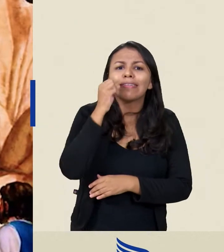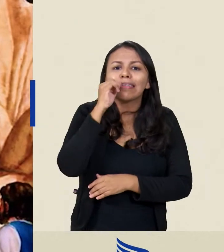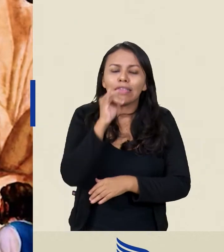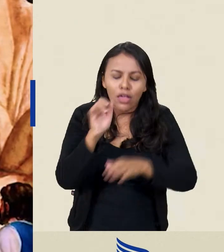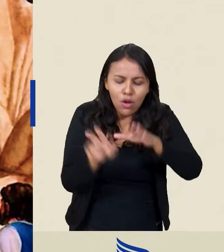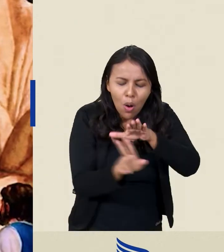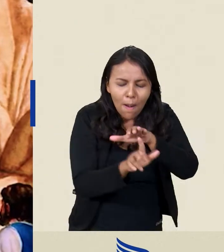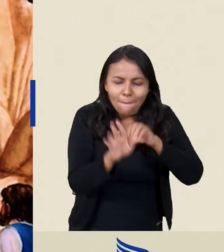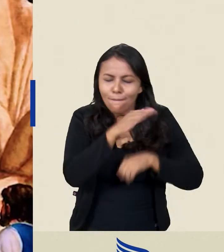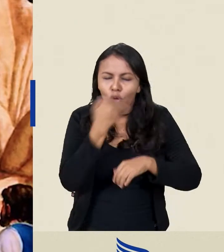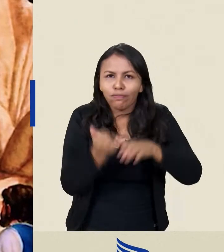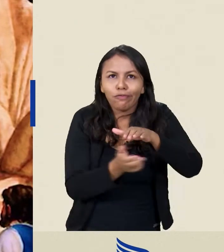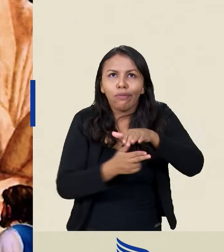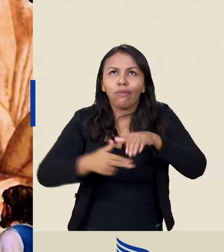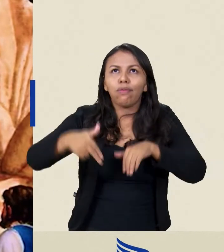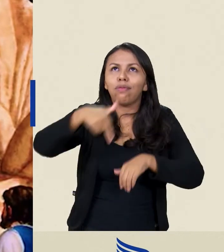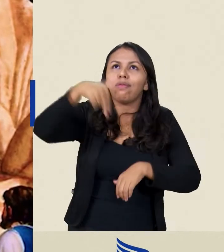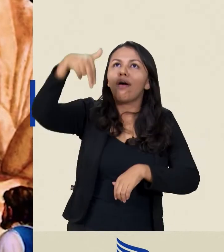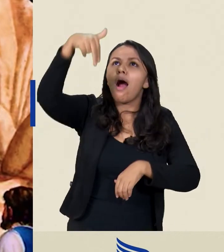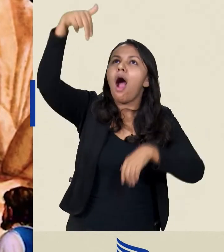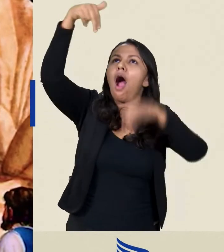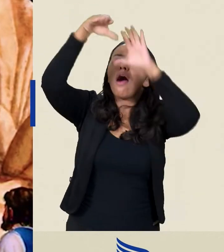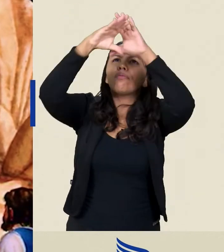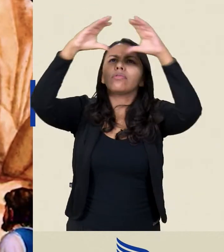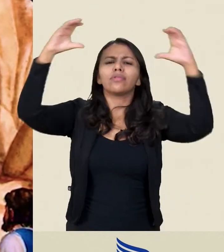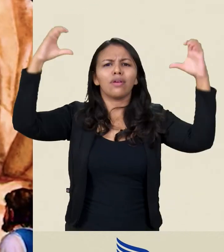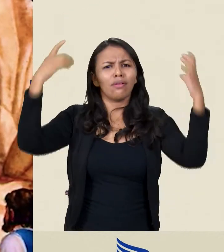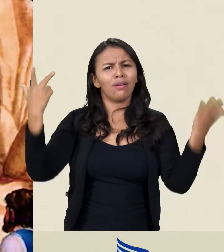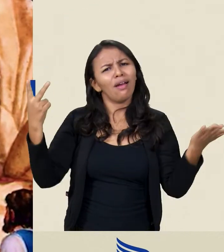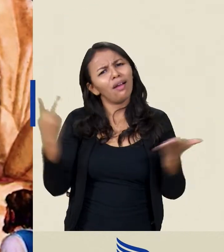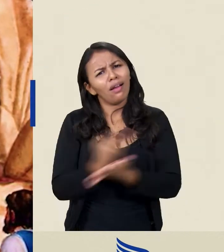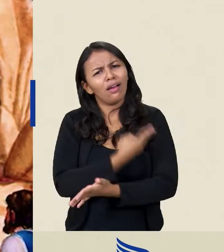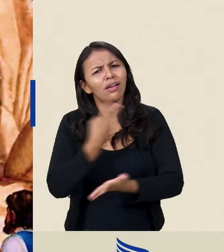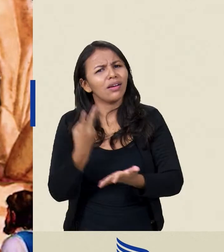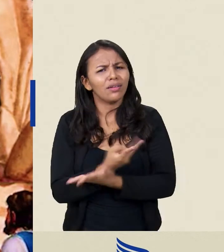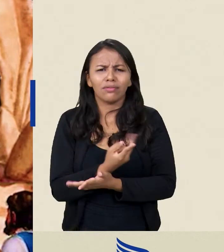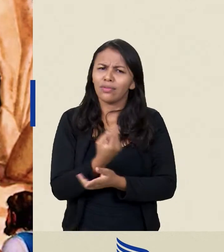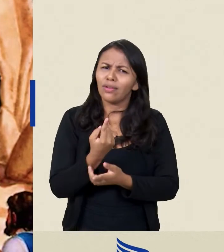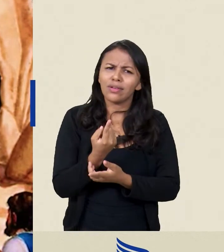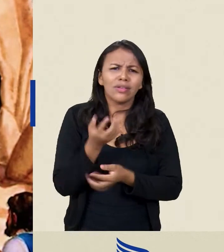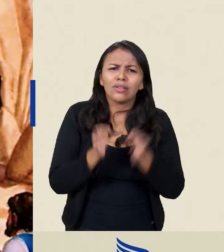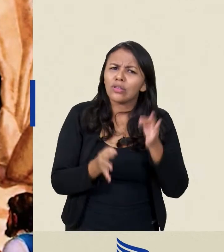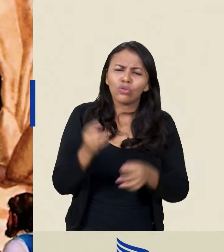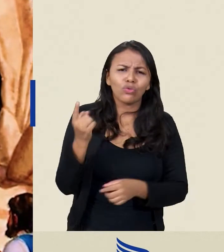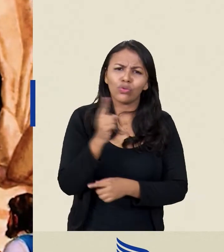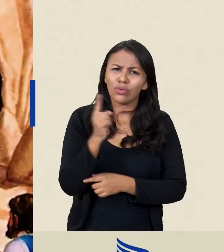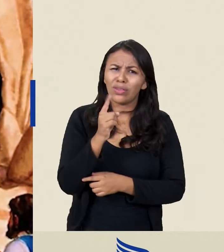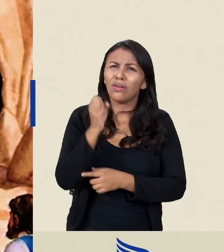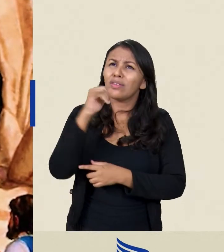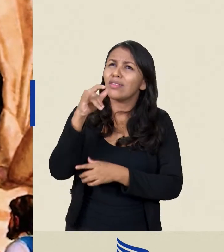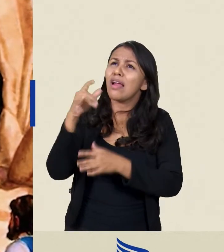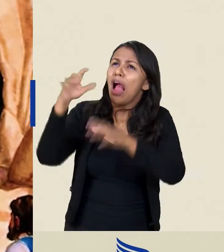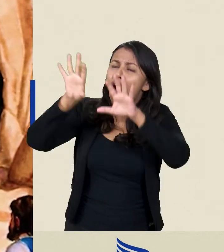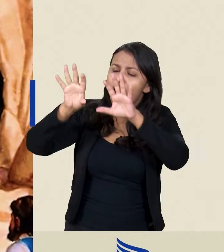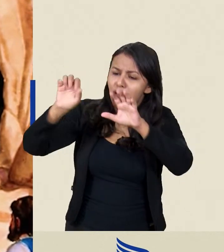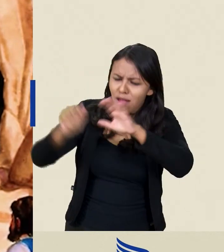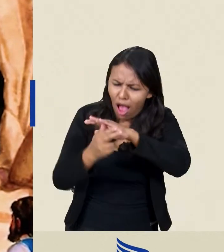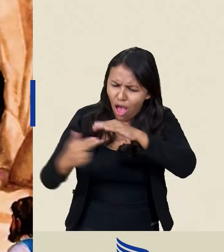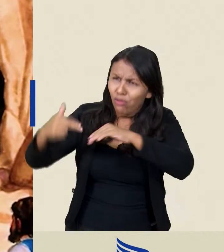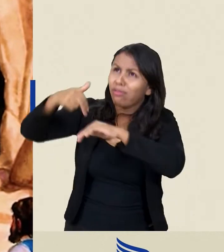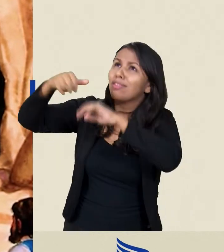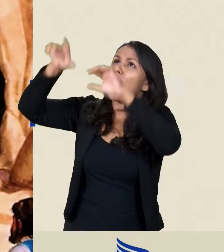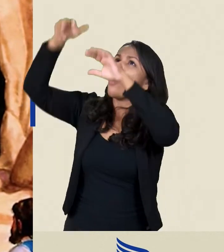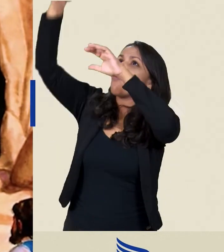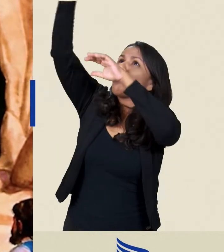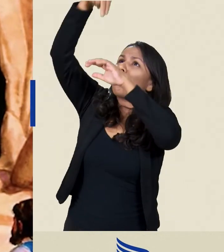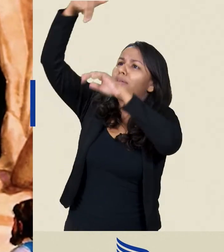ascendido ao céu, Jesus teria sido injusto com ele, trazendo-o novamente às agruras da vida e tirando-o